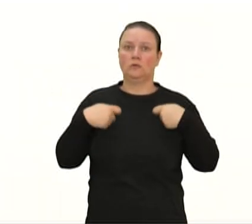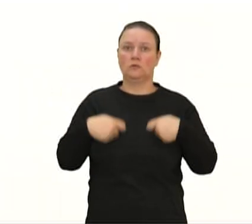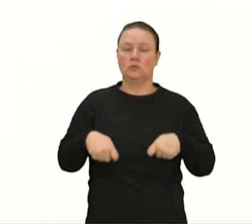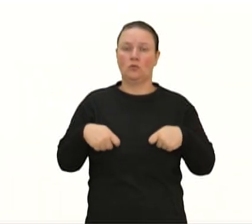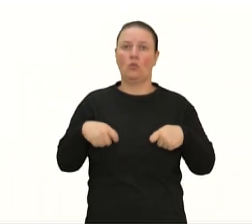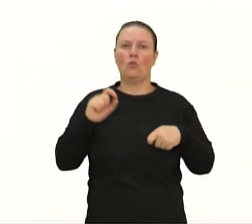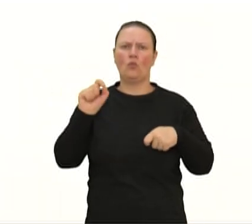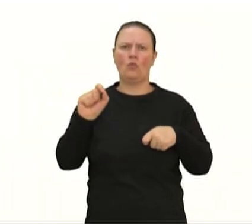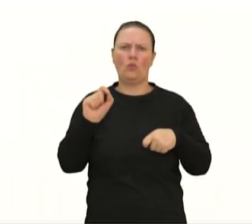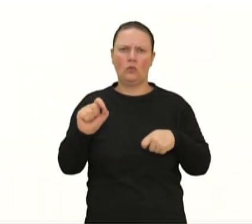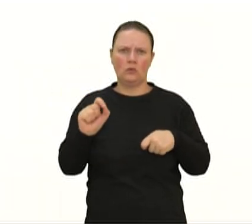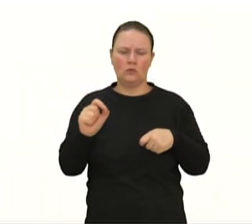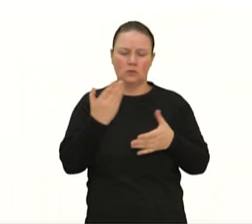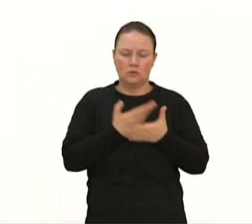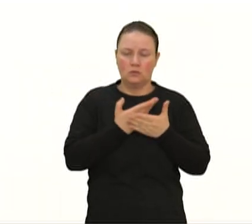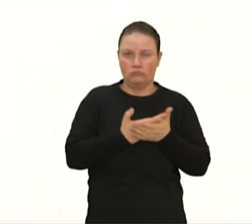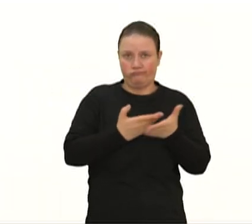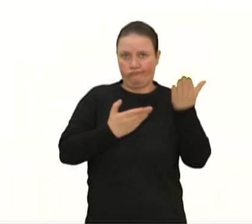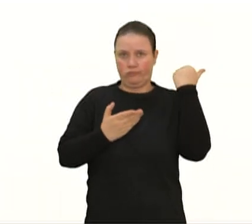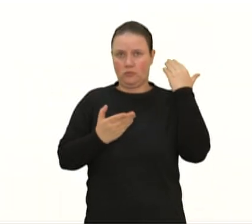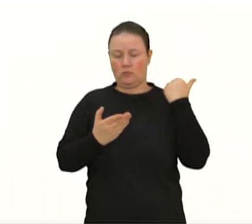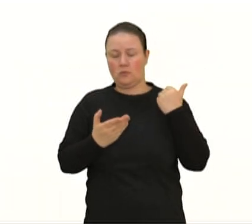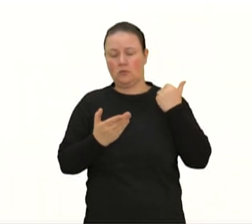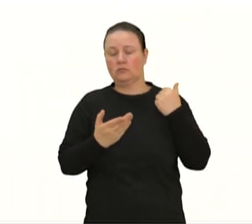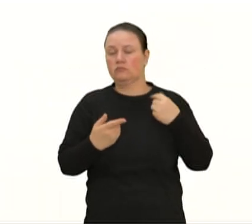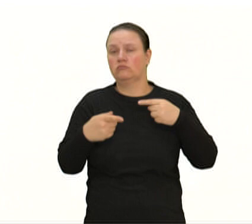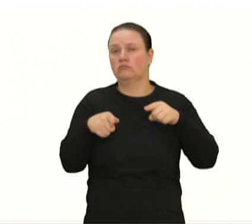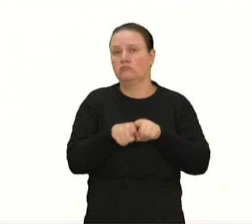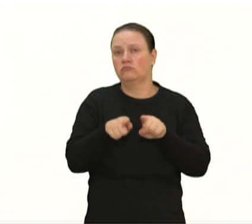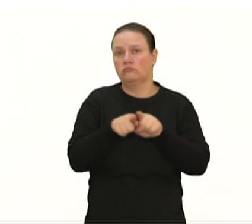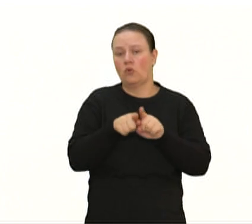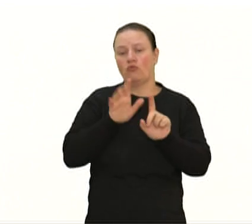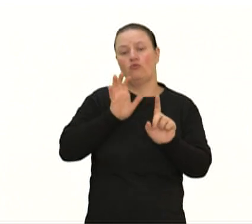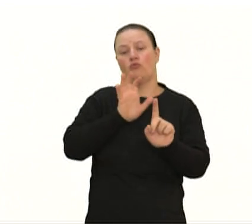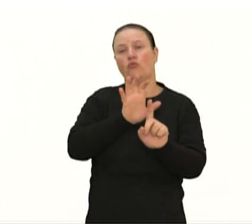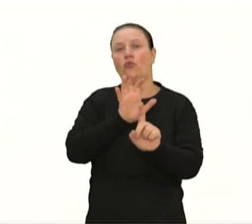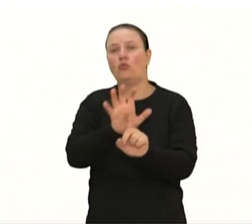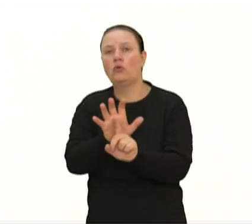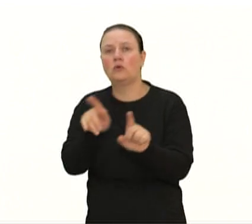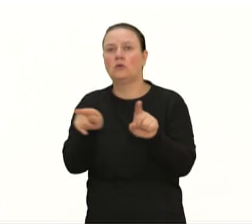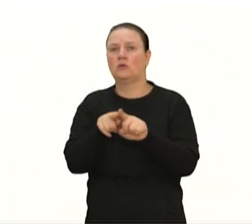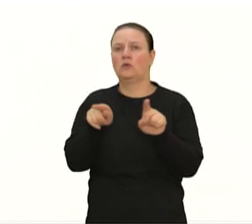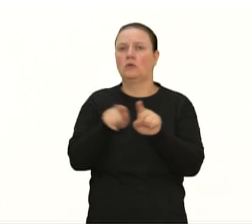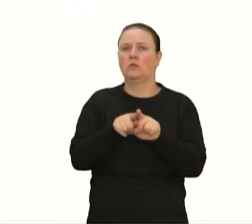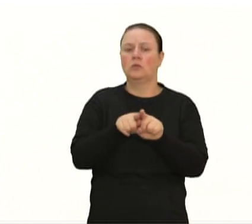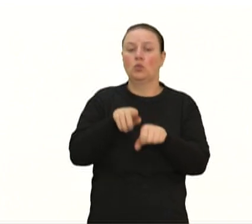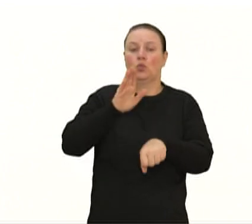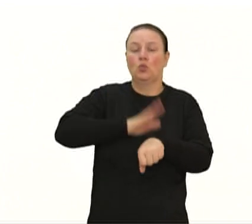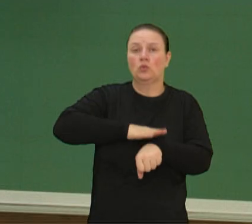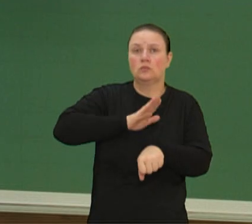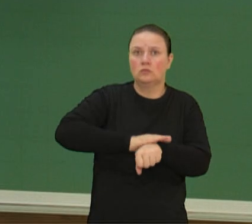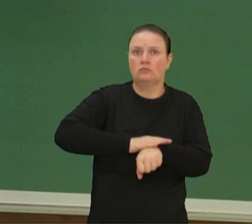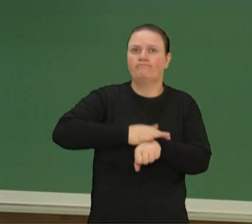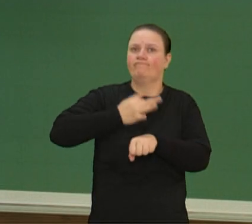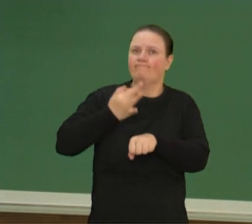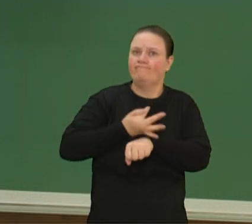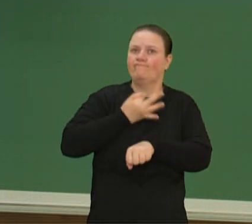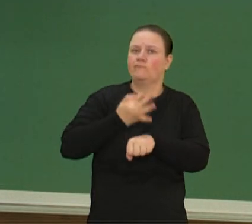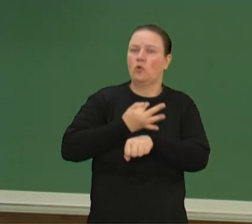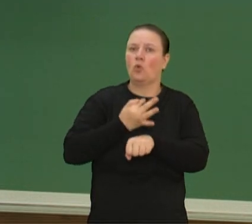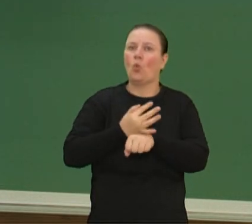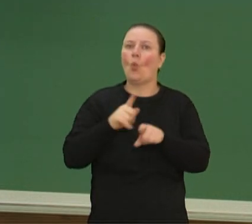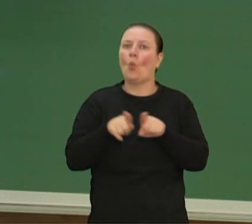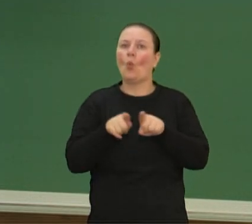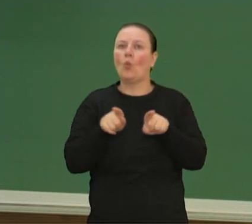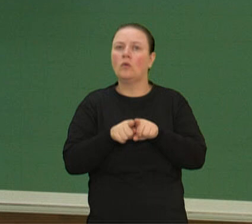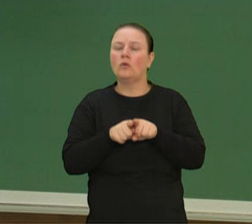como nós já falamos em aulas anteriores. Isso vai ter influência na duração e na intensidade do exercício. Então, se eu faço exercícios de